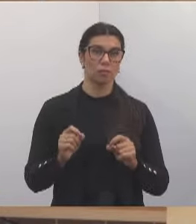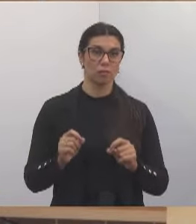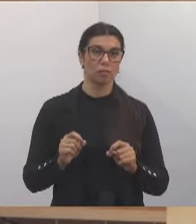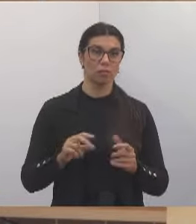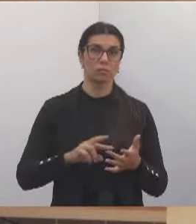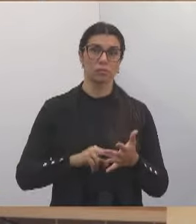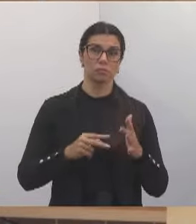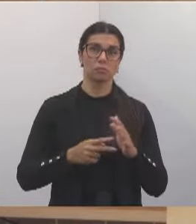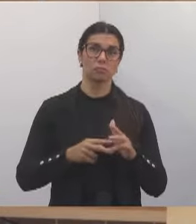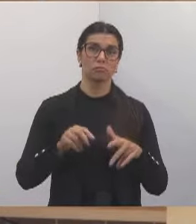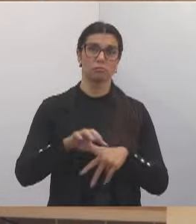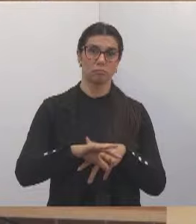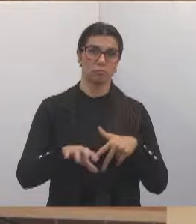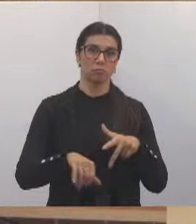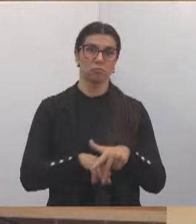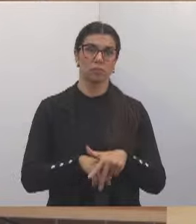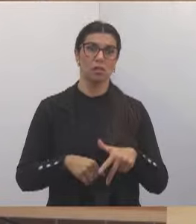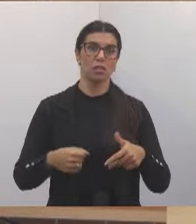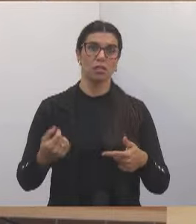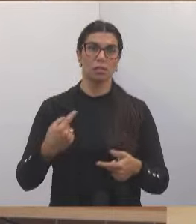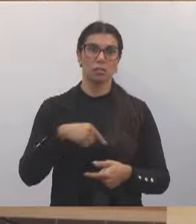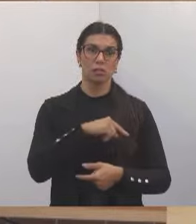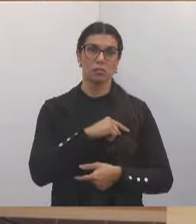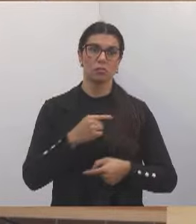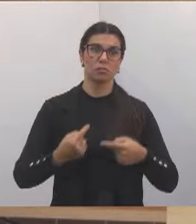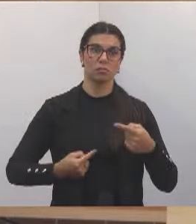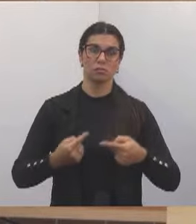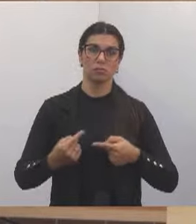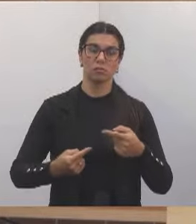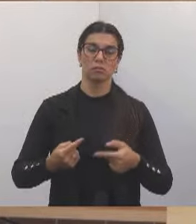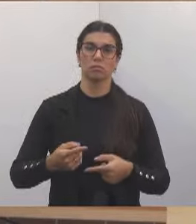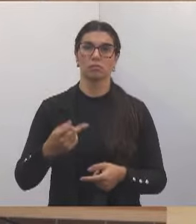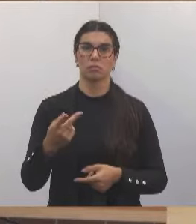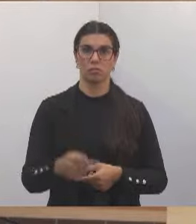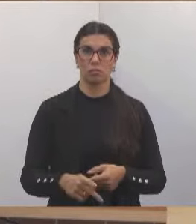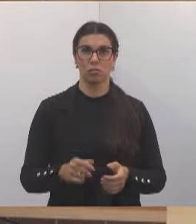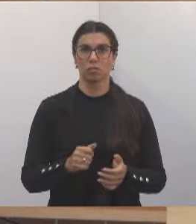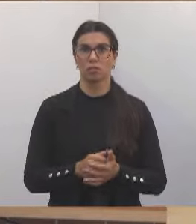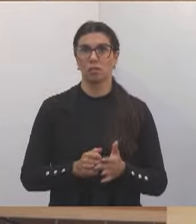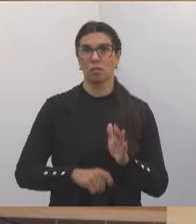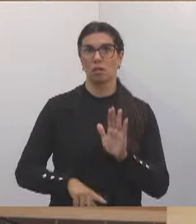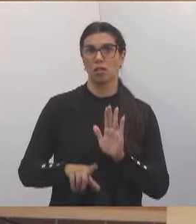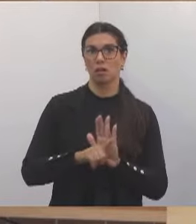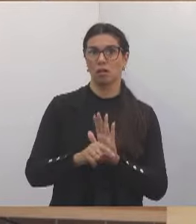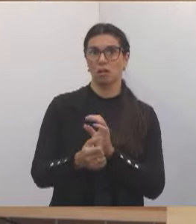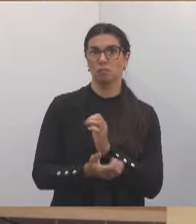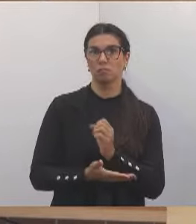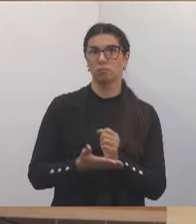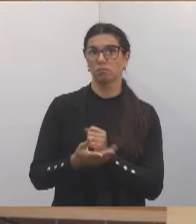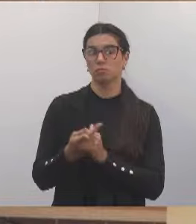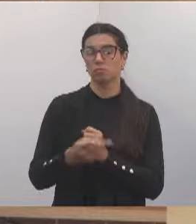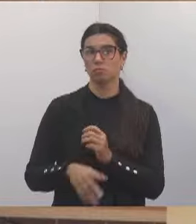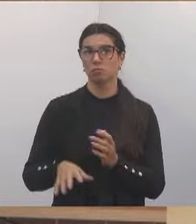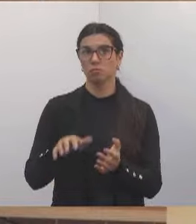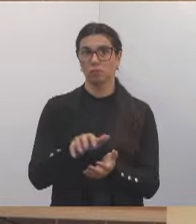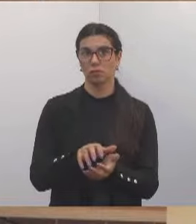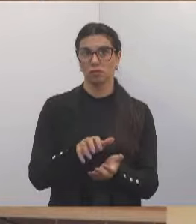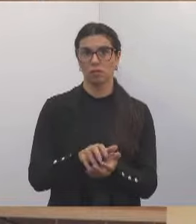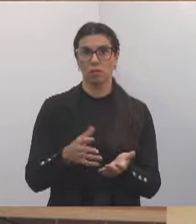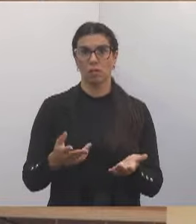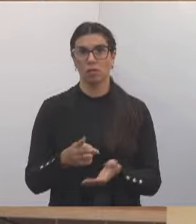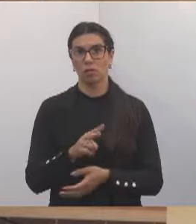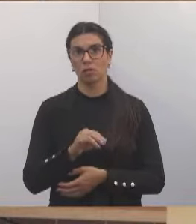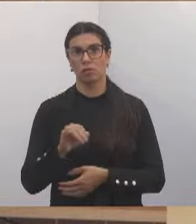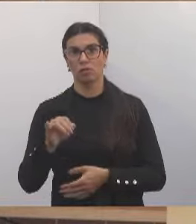isso está sendo discutido aqui nessa Casa de Leis, lembrando que a lei orgânica do município, ela vai receber